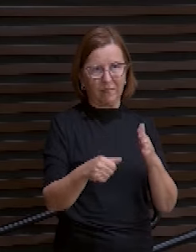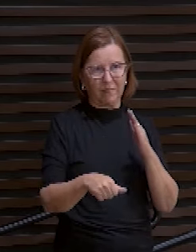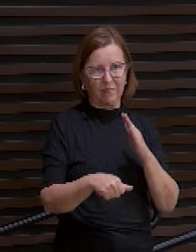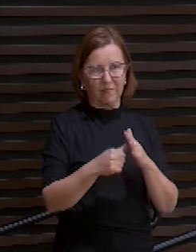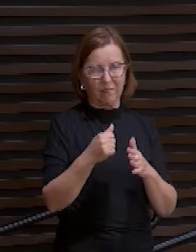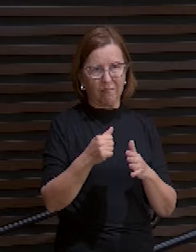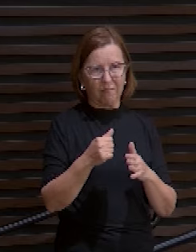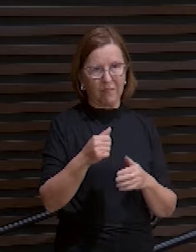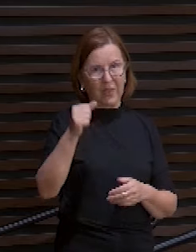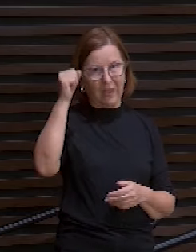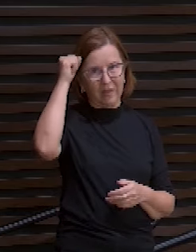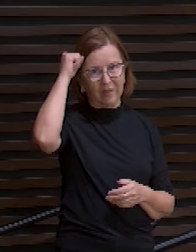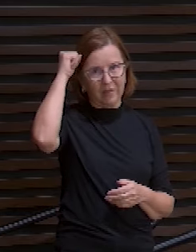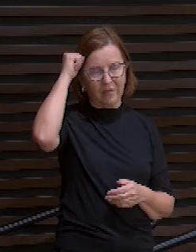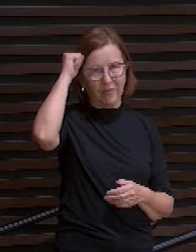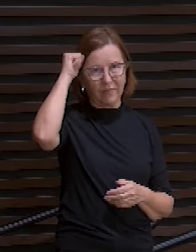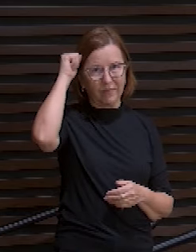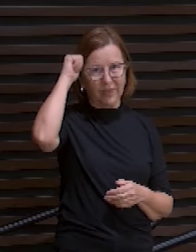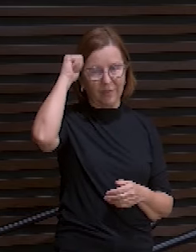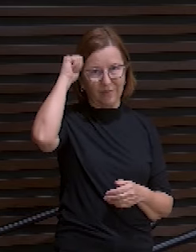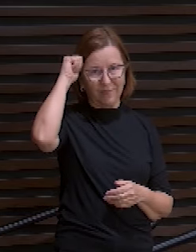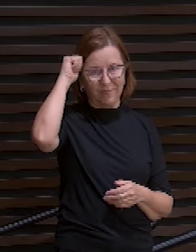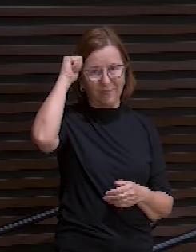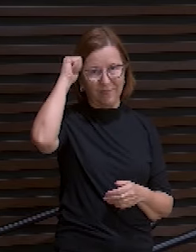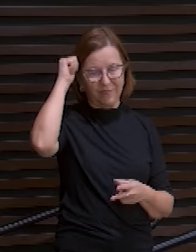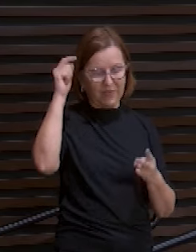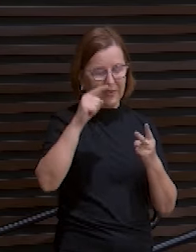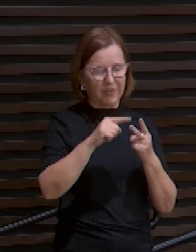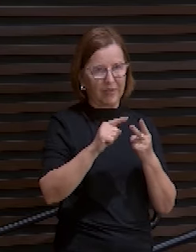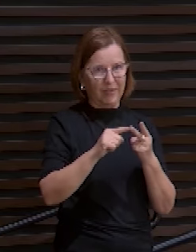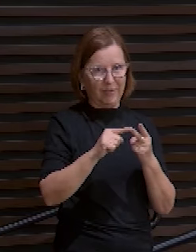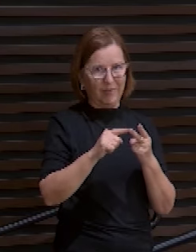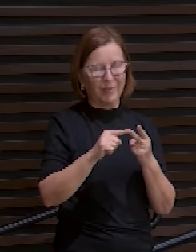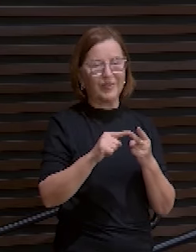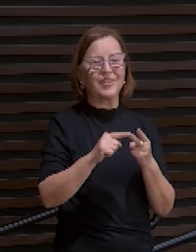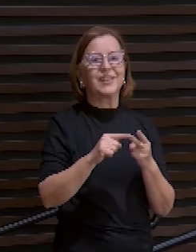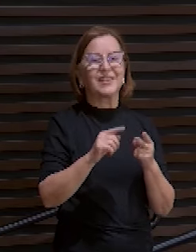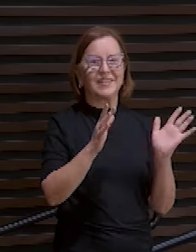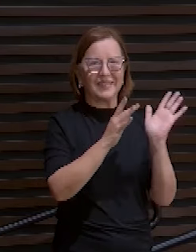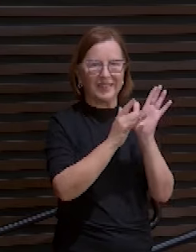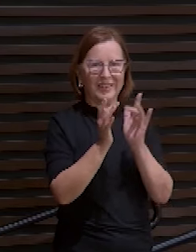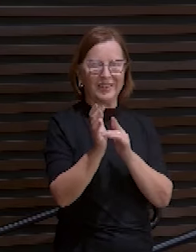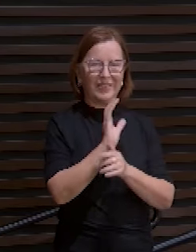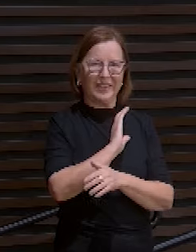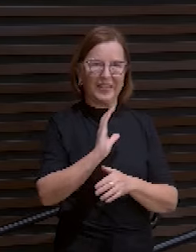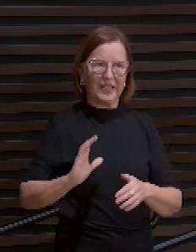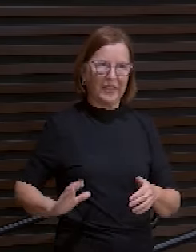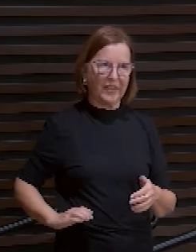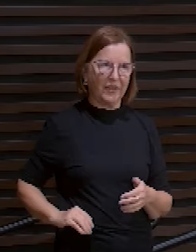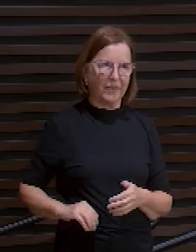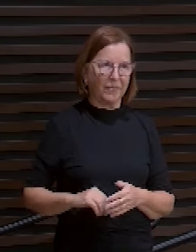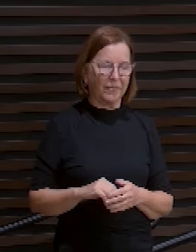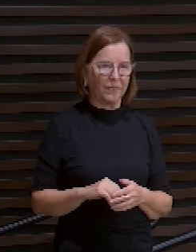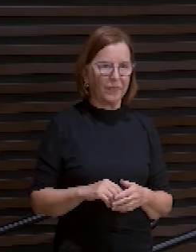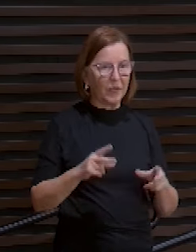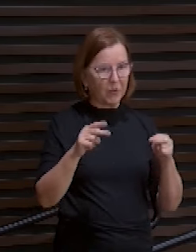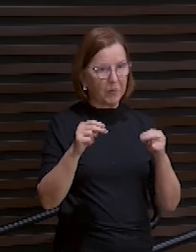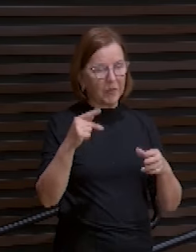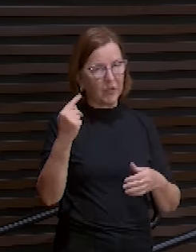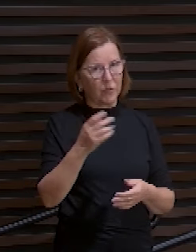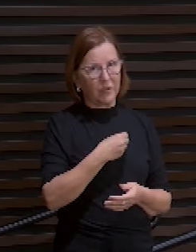em Adão e o segundo em Jesus Cristo pode ver na sua vida nos seus